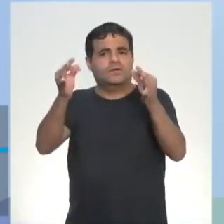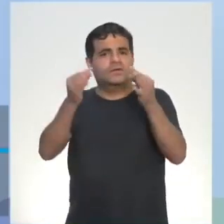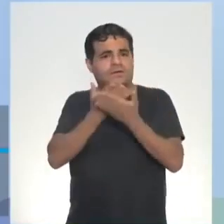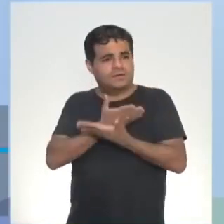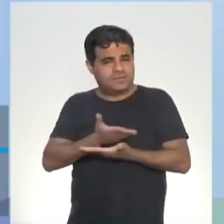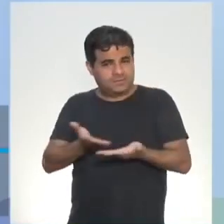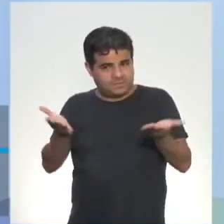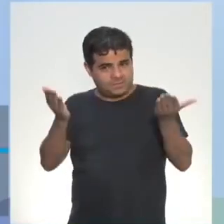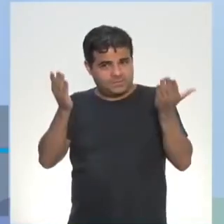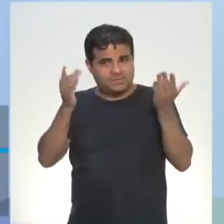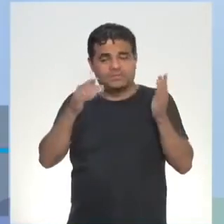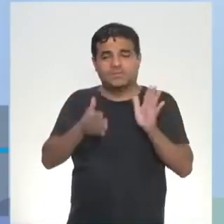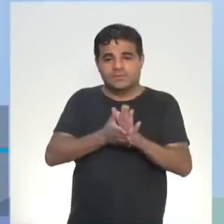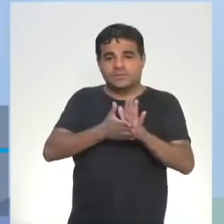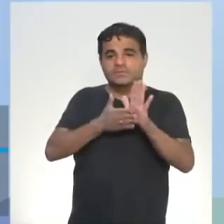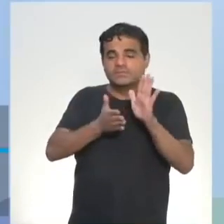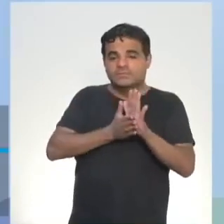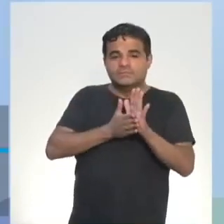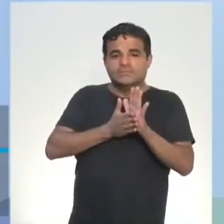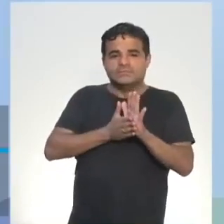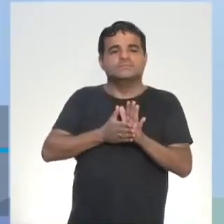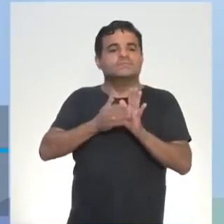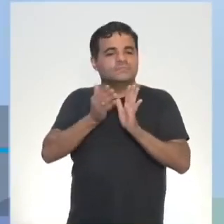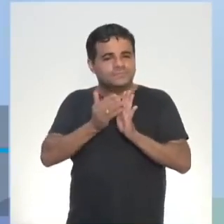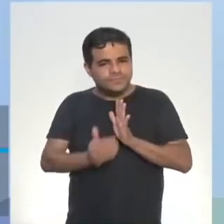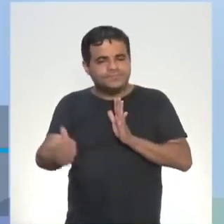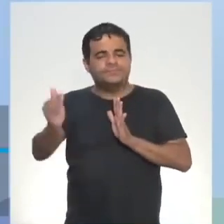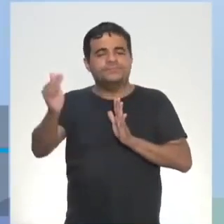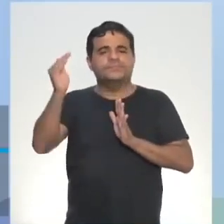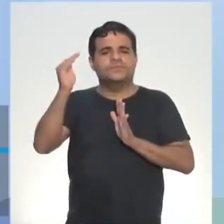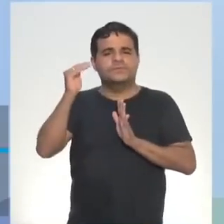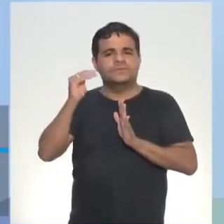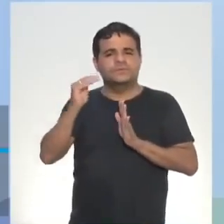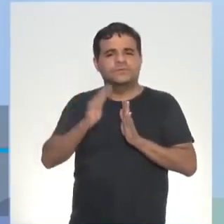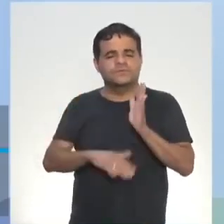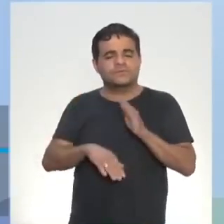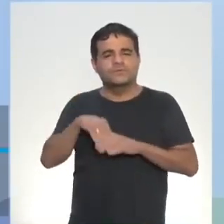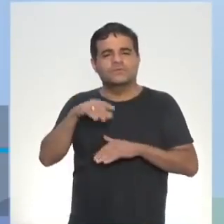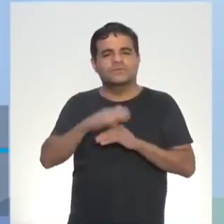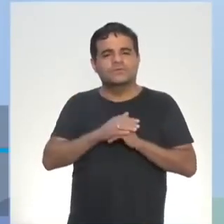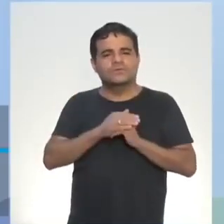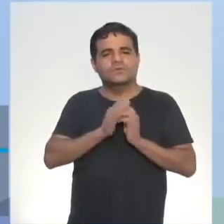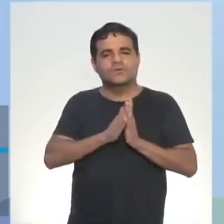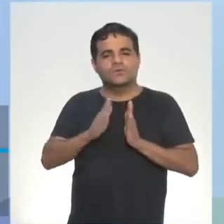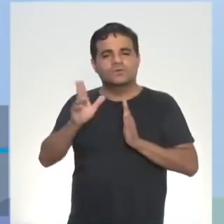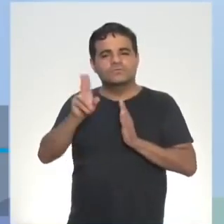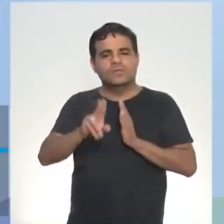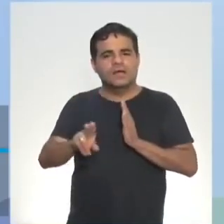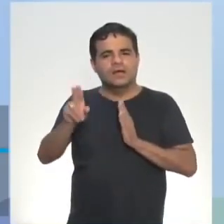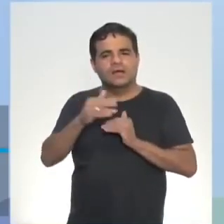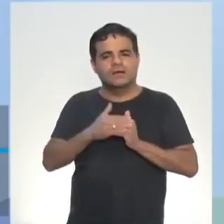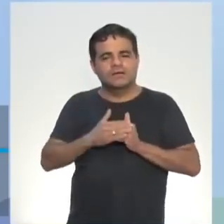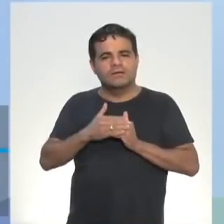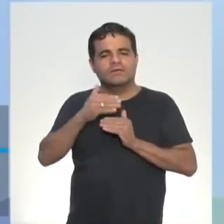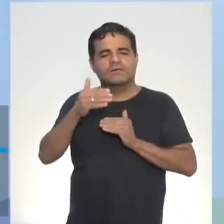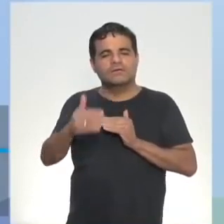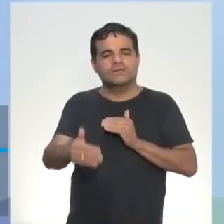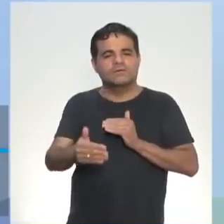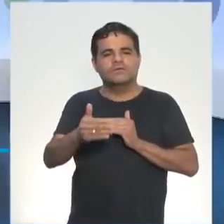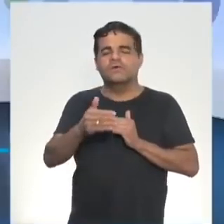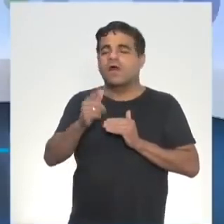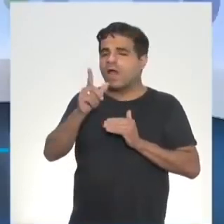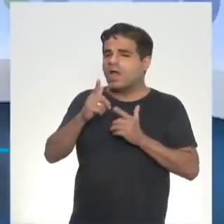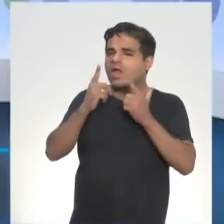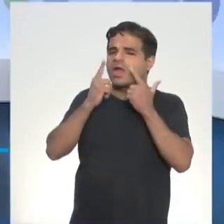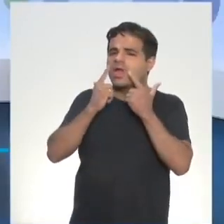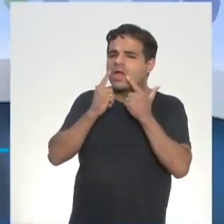conseguiu, então, aí sim, estabelecer uma nomenclatura que a gente utiliza atualmente, né? E é uma